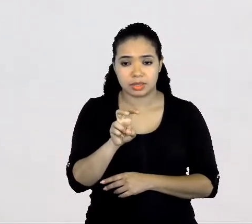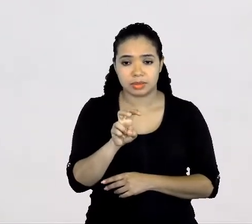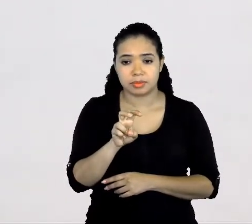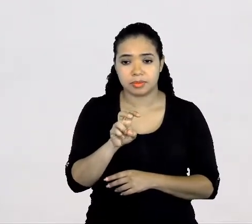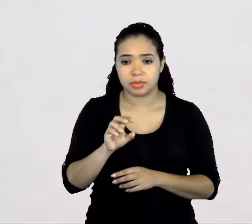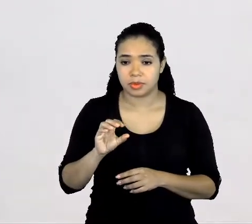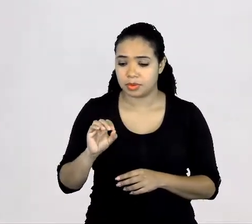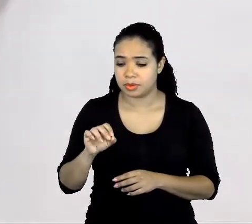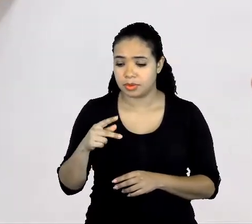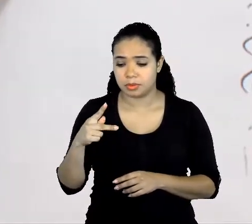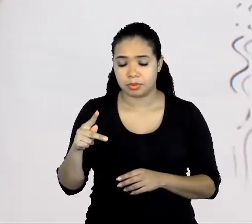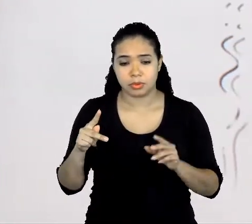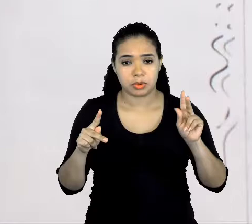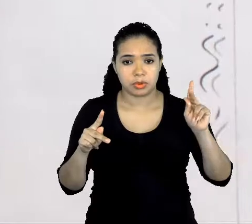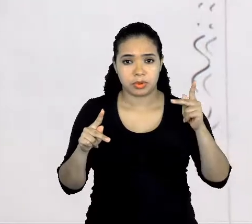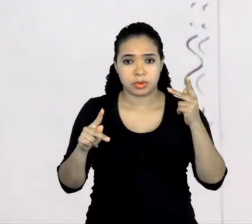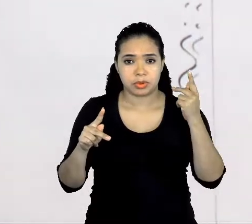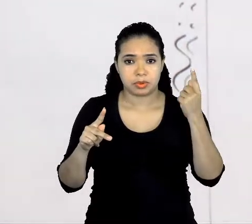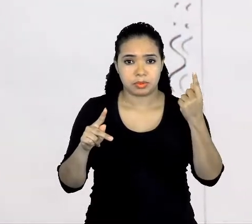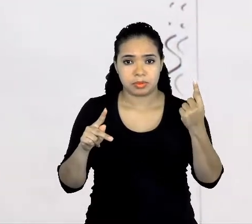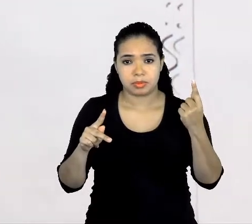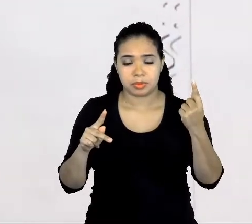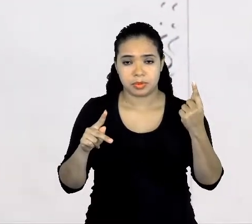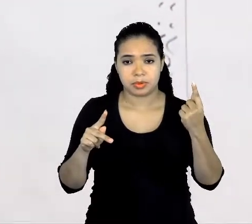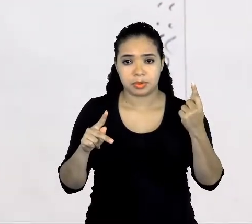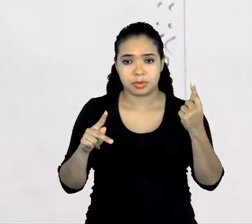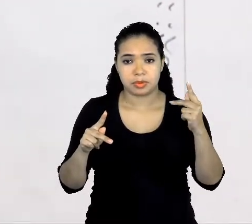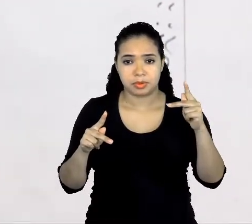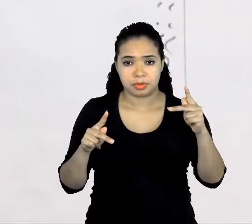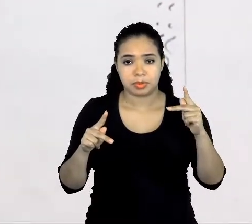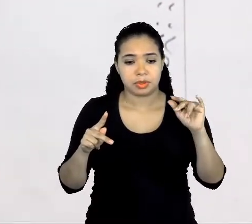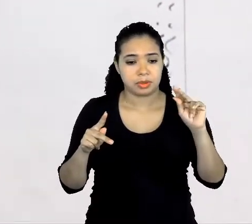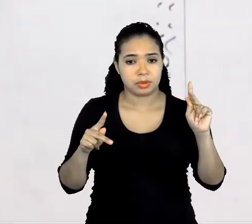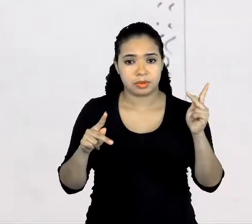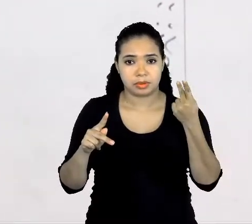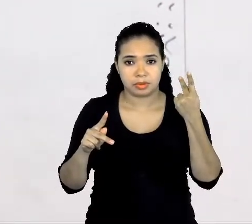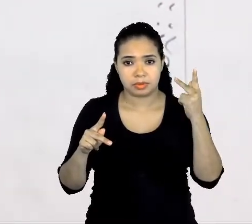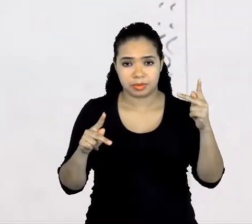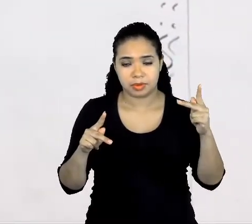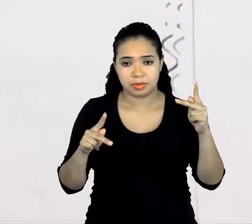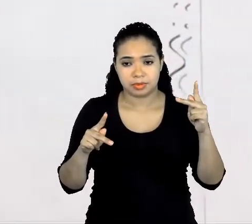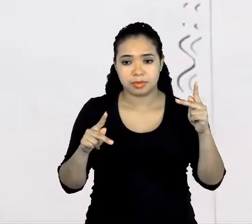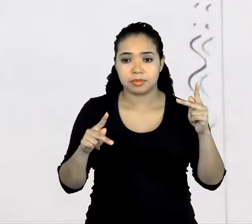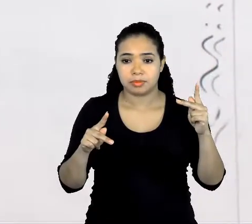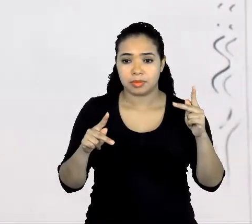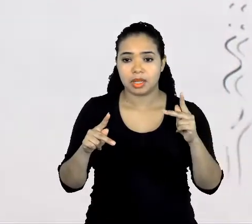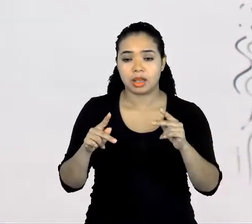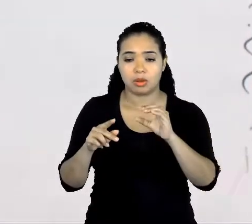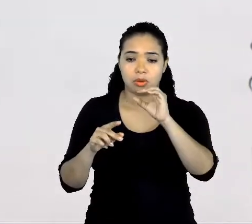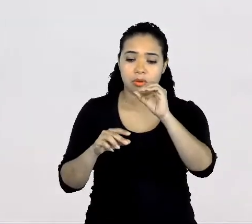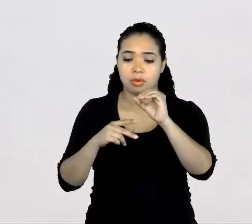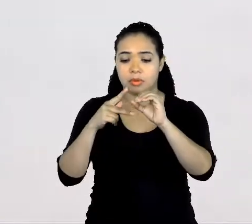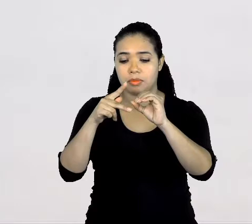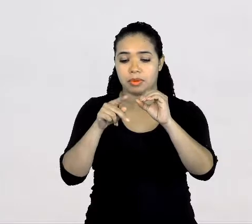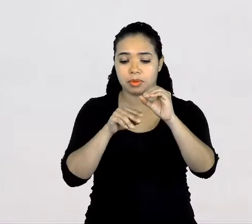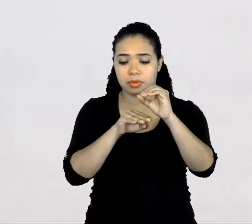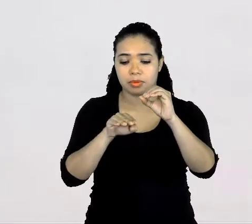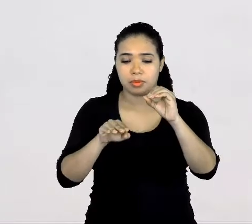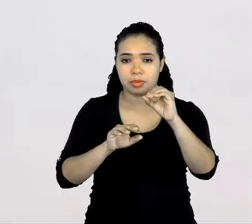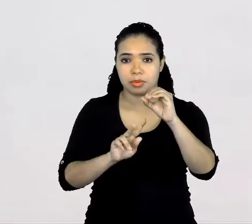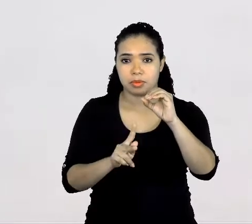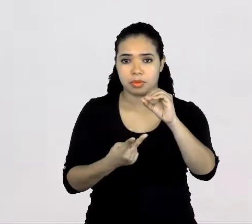cateto oposto sobre a hipotenusa. Então, vou cateto oposto sobre a hipotenusa. Nesse primeiro momento, eu ainda vou deixar anotado. Você